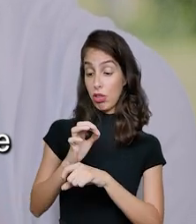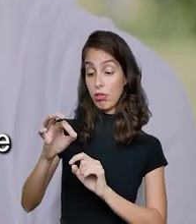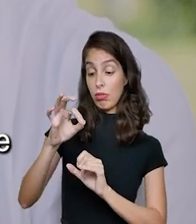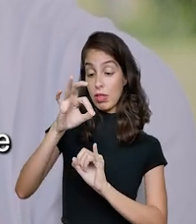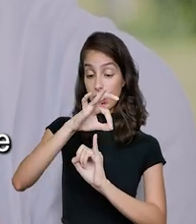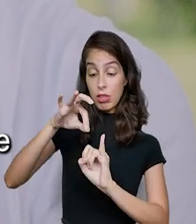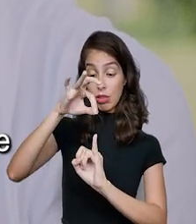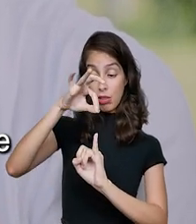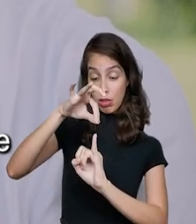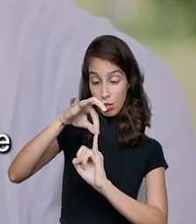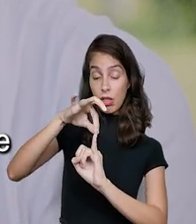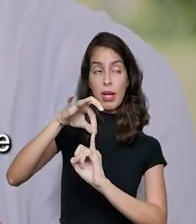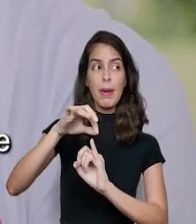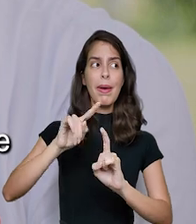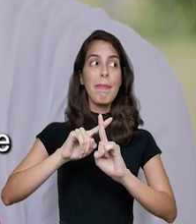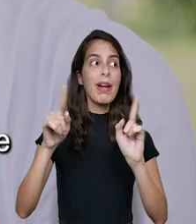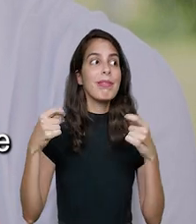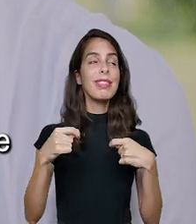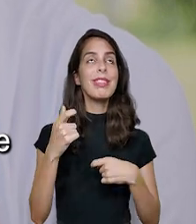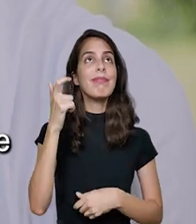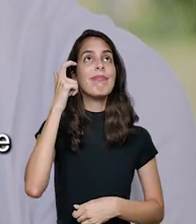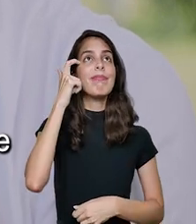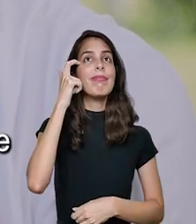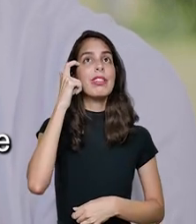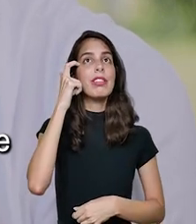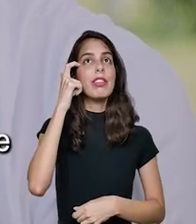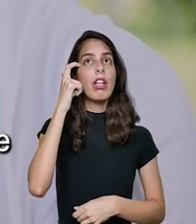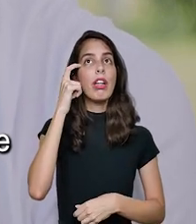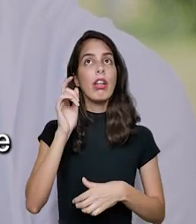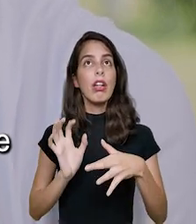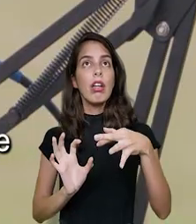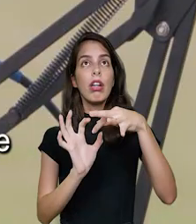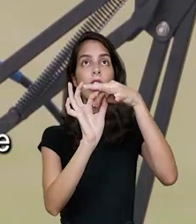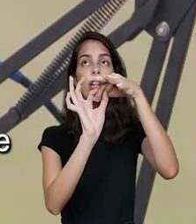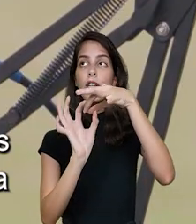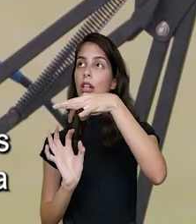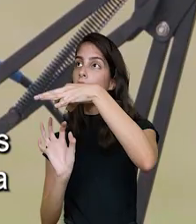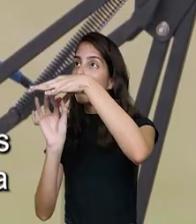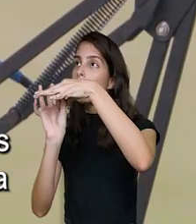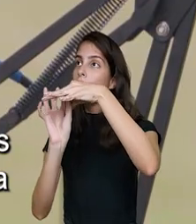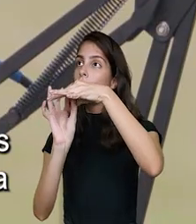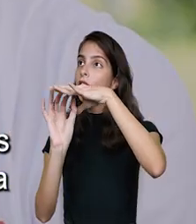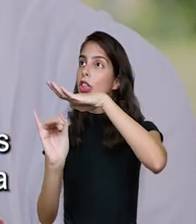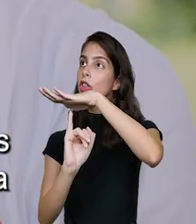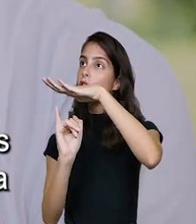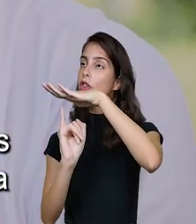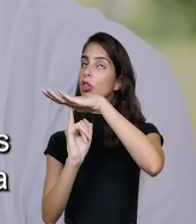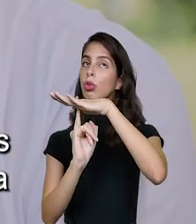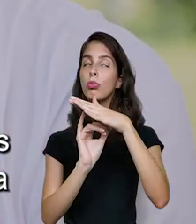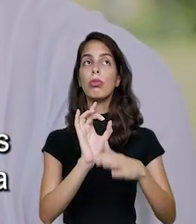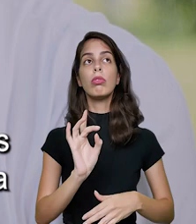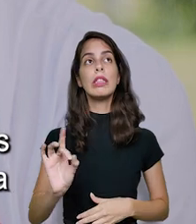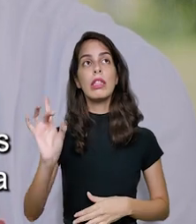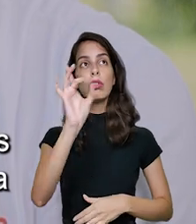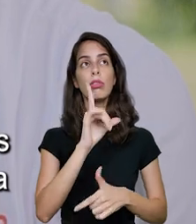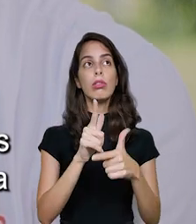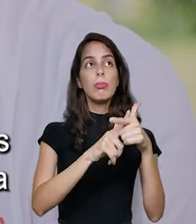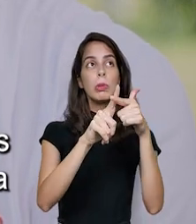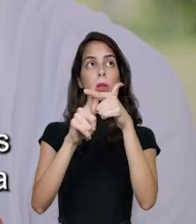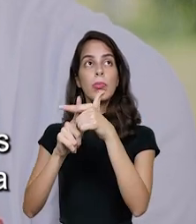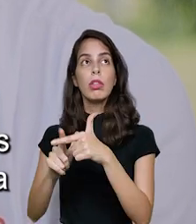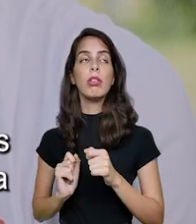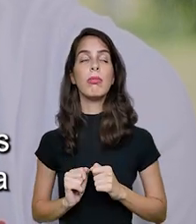nós fazemos parte de uma rede que tem outras né outras realidades realidades outros desafios uhum